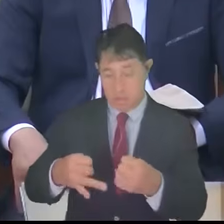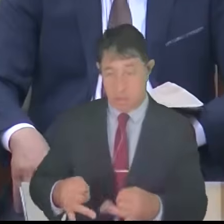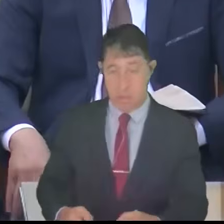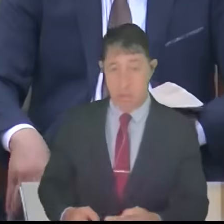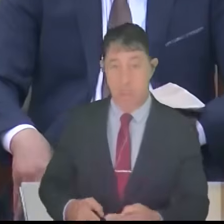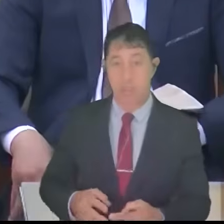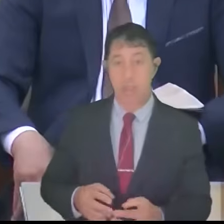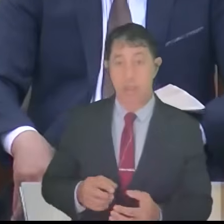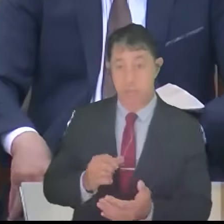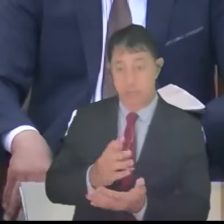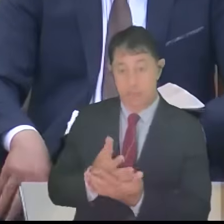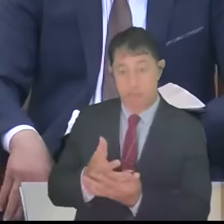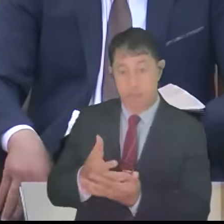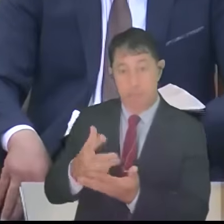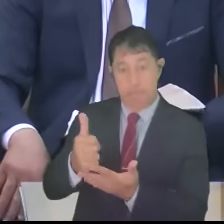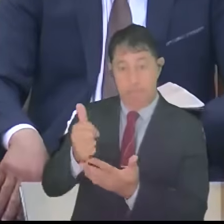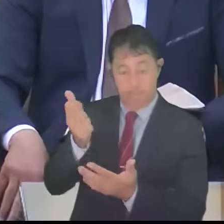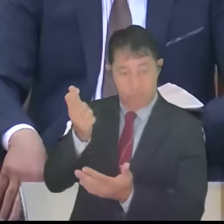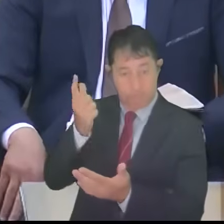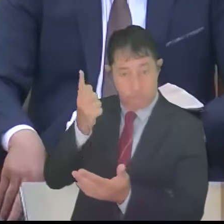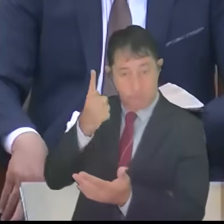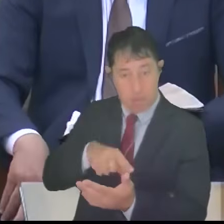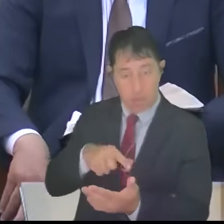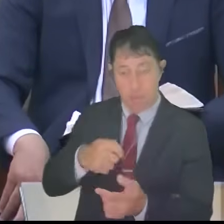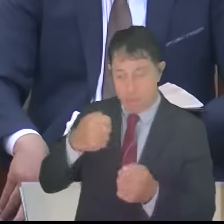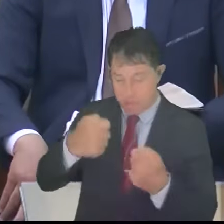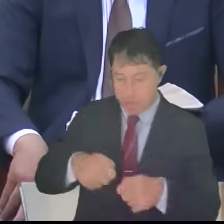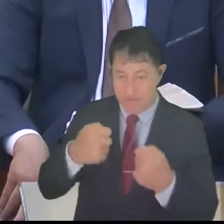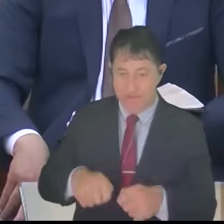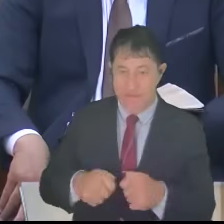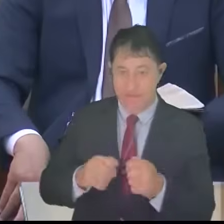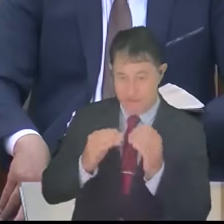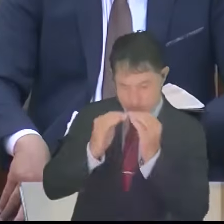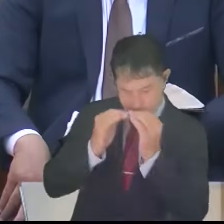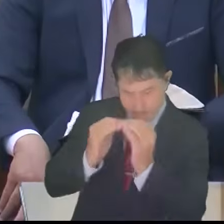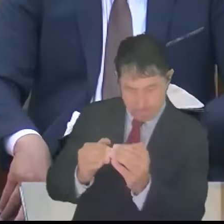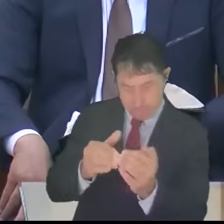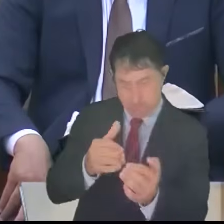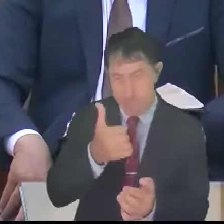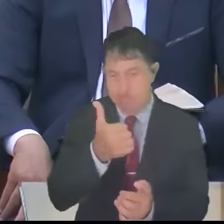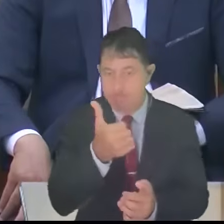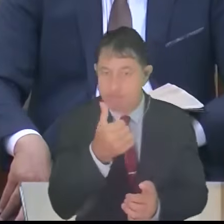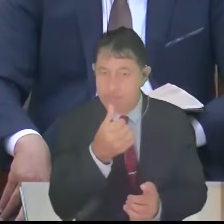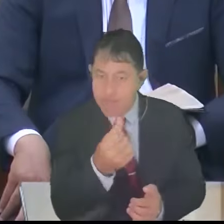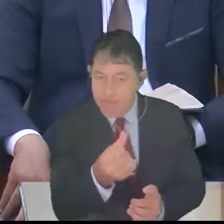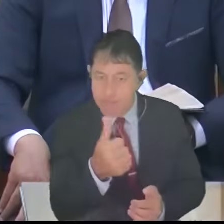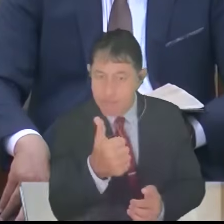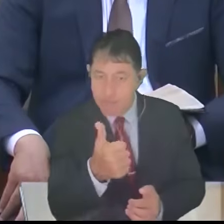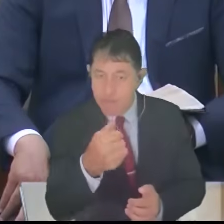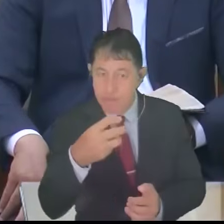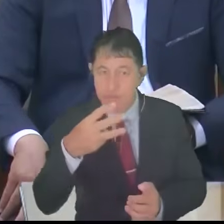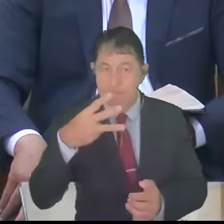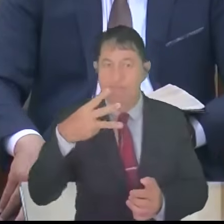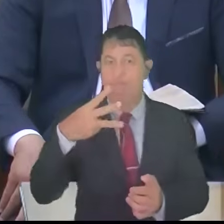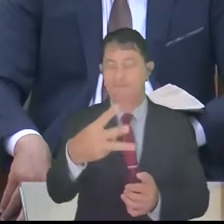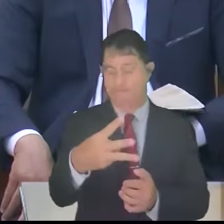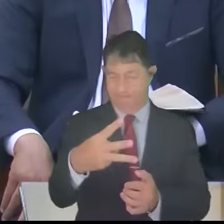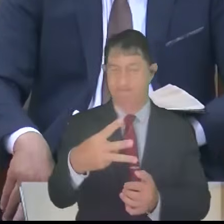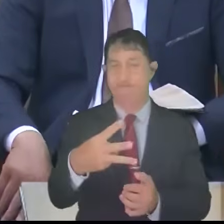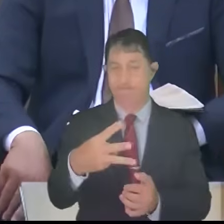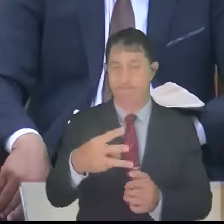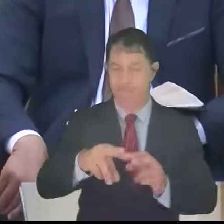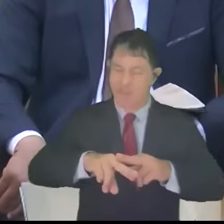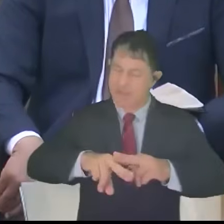613 mandamentos que estão na Torá. Mandamentos com detalhes, mandamentos com